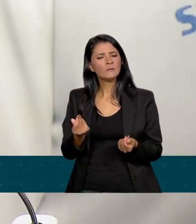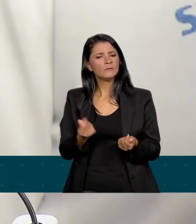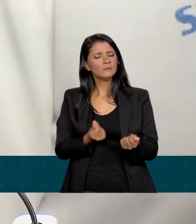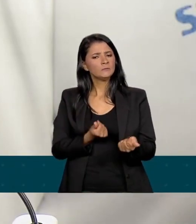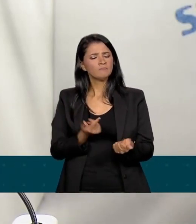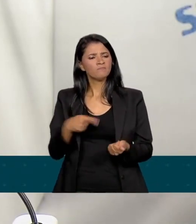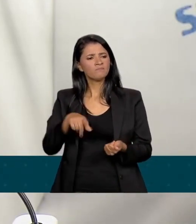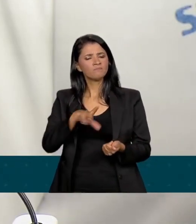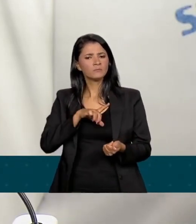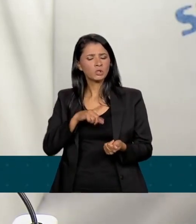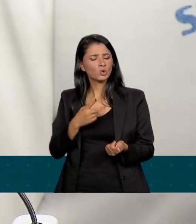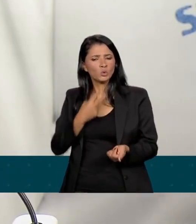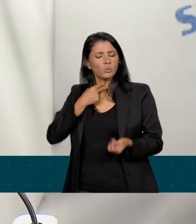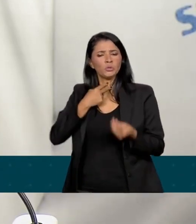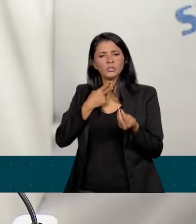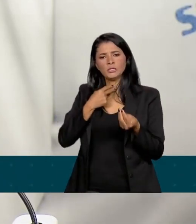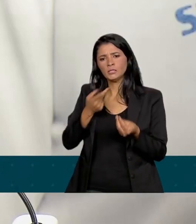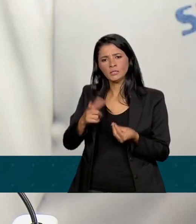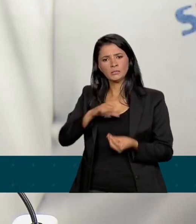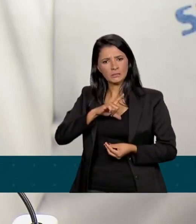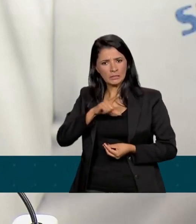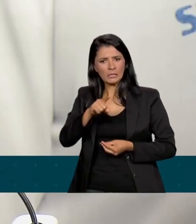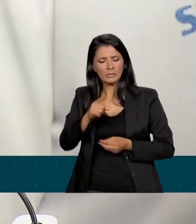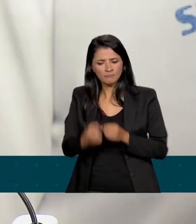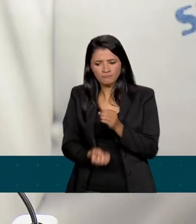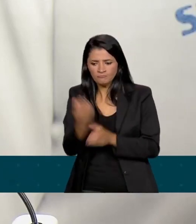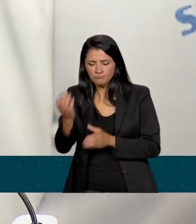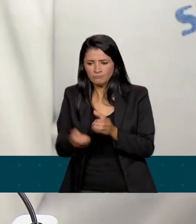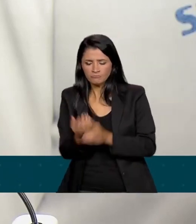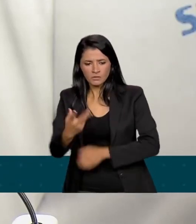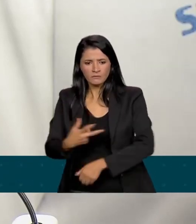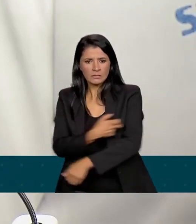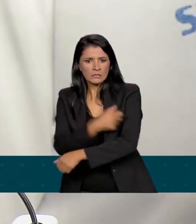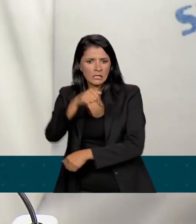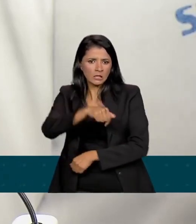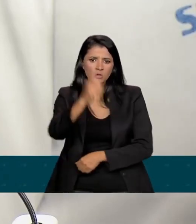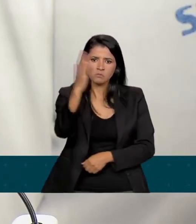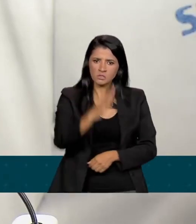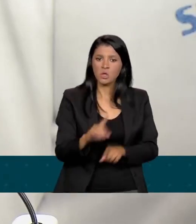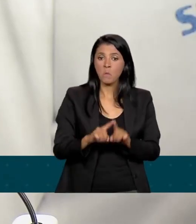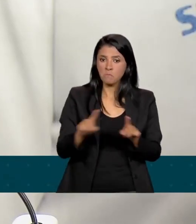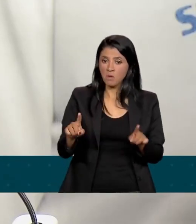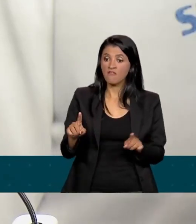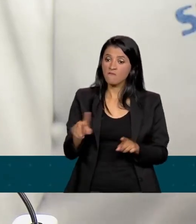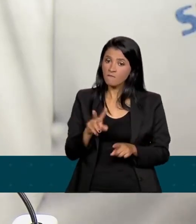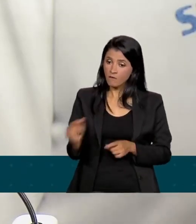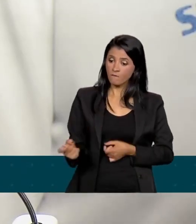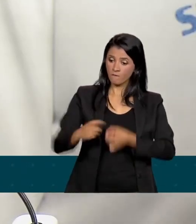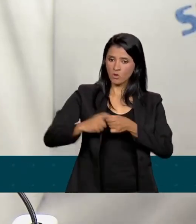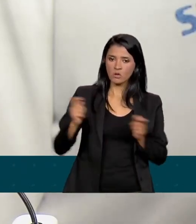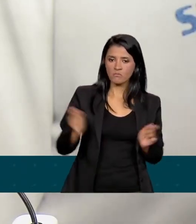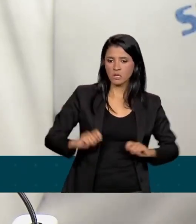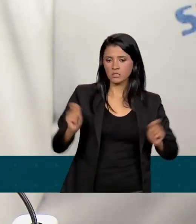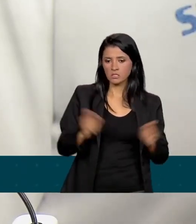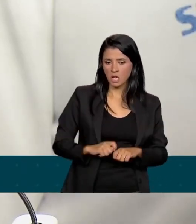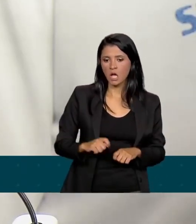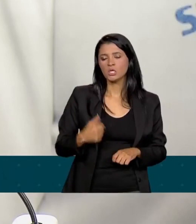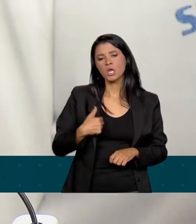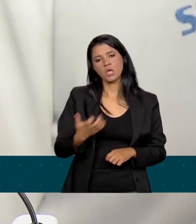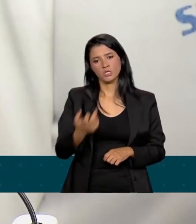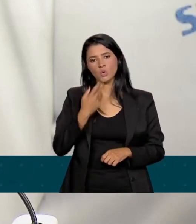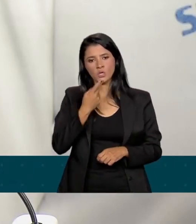de não poder ter essa produção no Brasil, mas nós vamos recuperar essa capacidade. Então, isso que eu